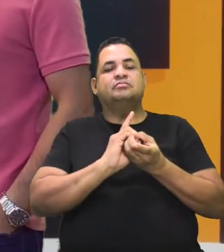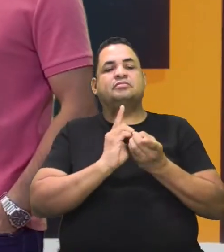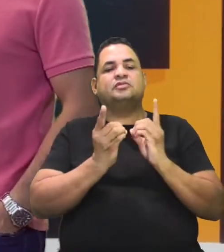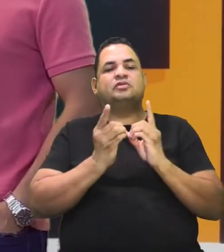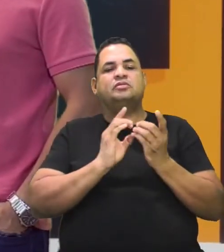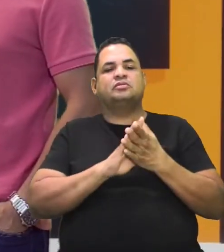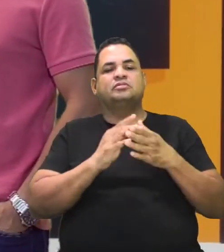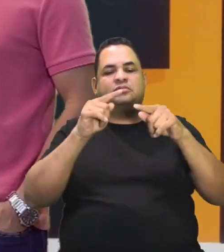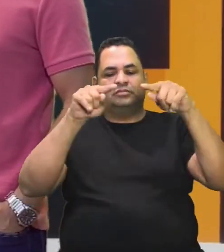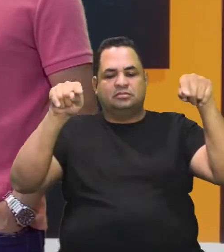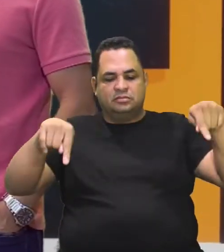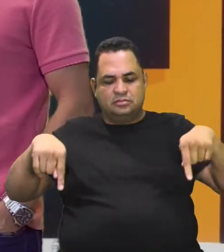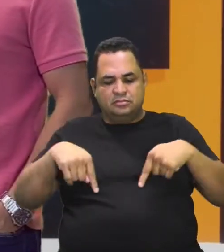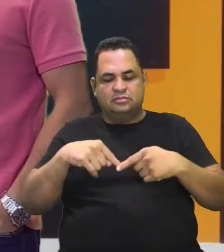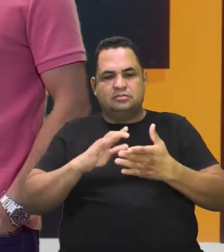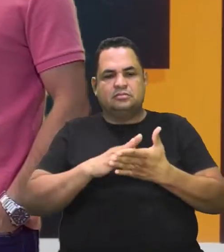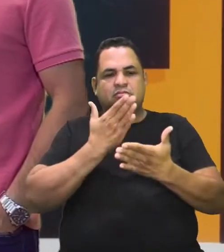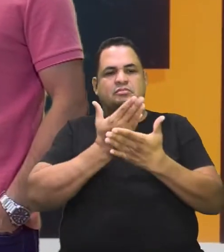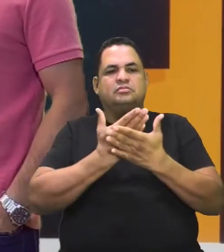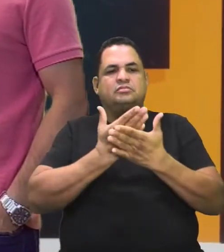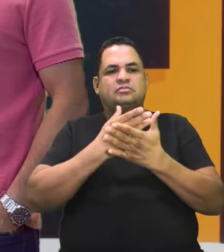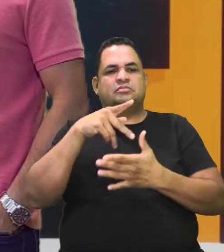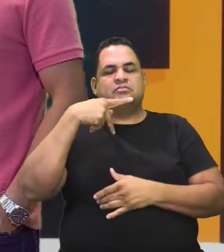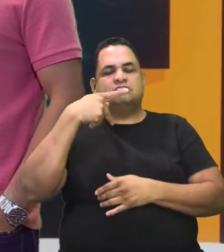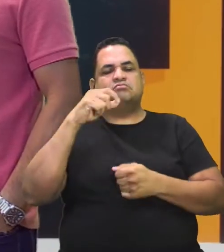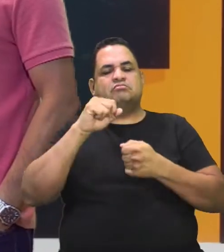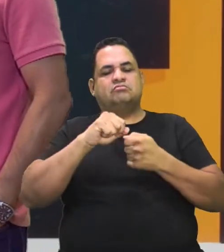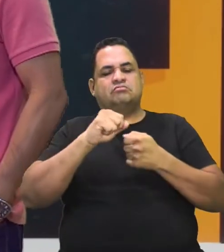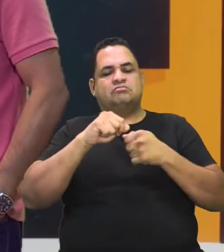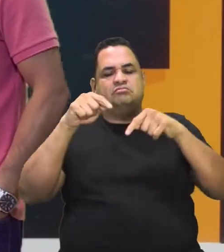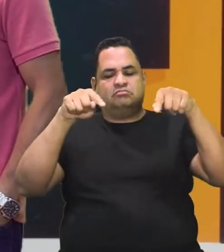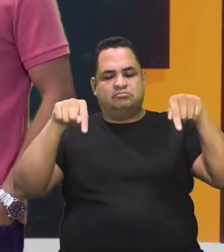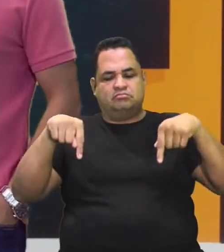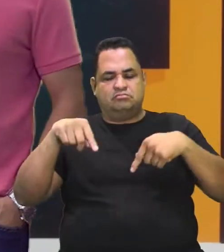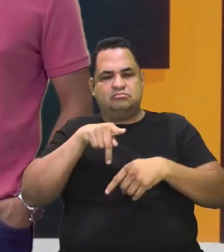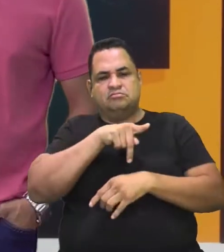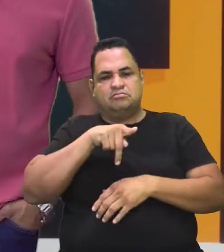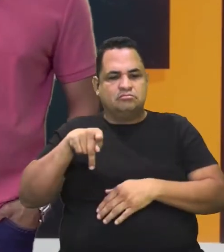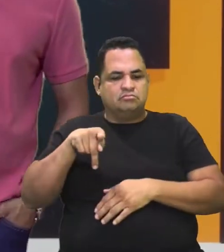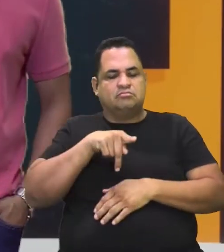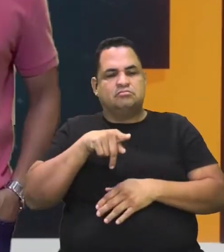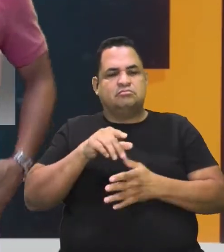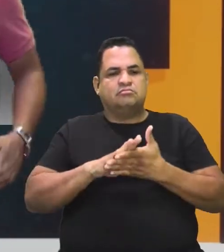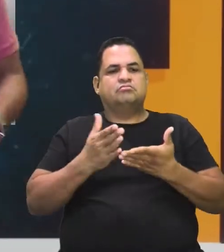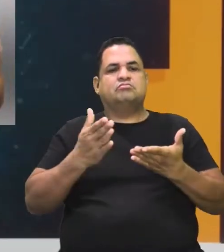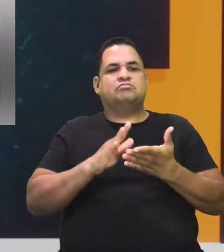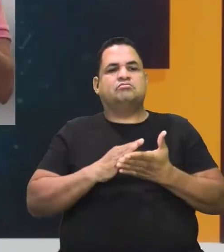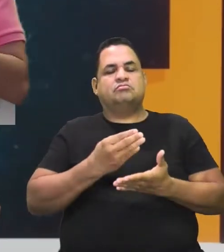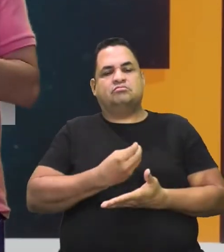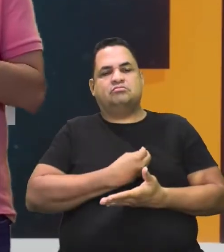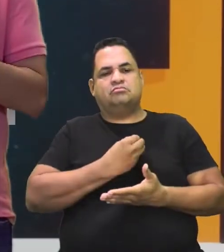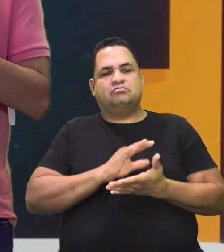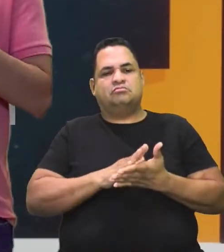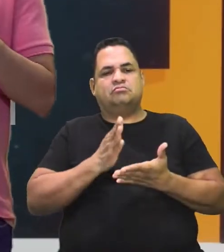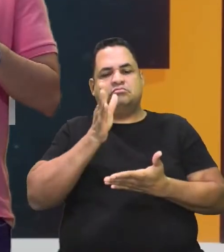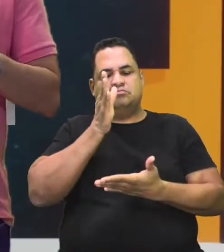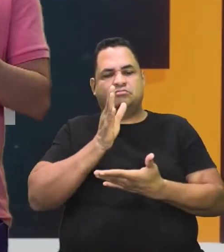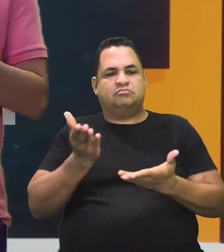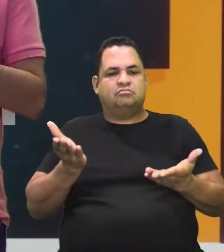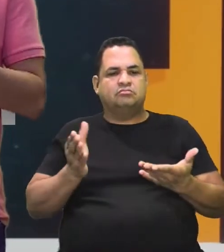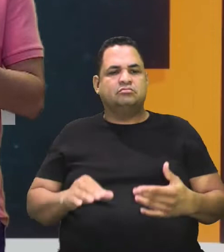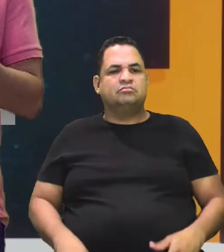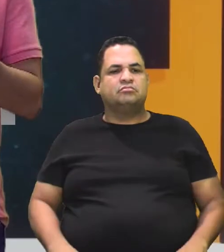localização na sala de aula. Vocês podem estar fazendo aí com o professor presencial, se vocês conseguirem tempo para isso, né? Dividam aí,